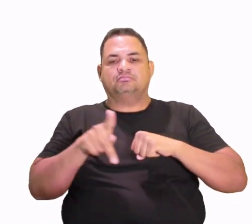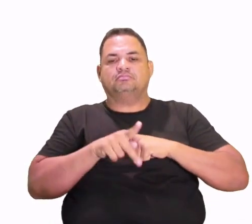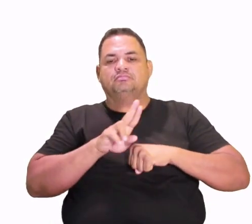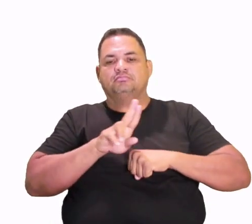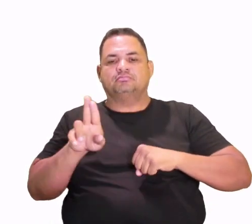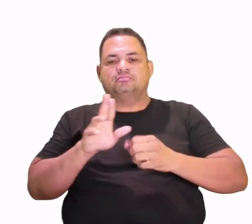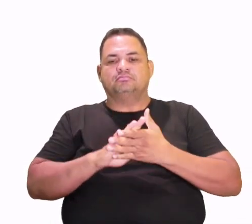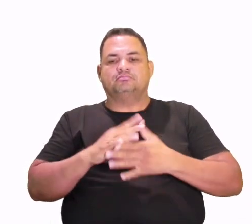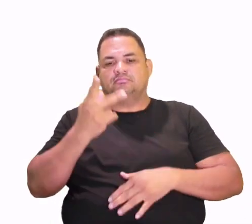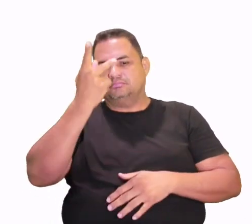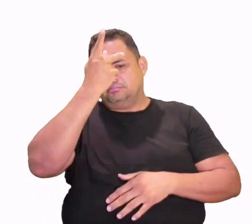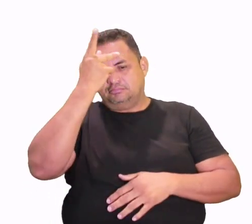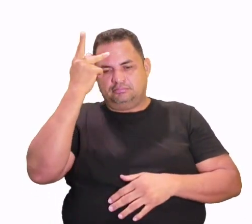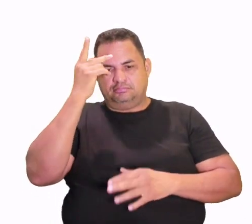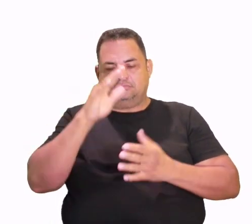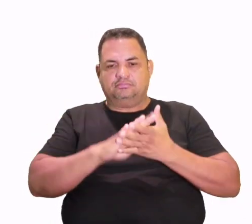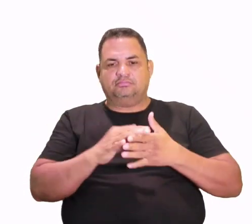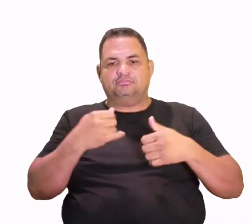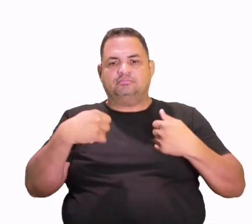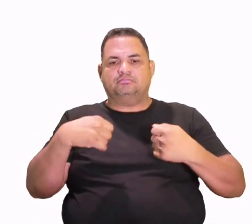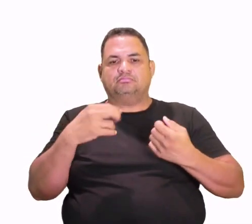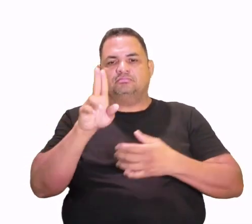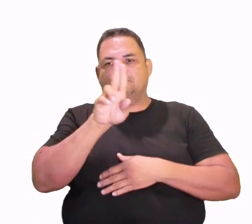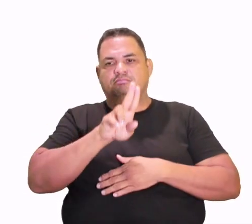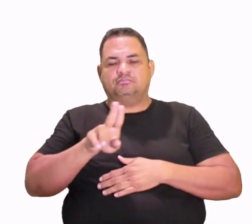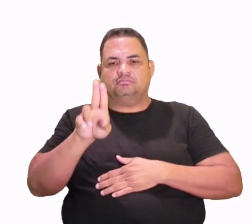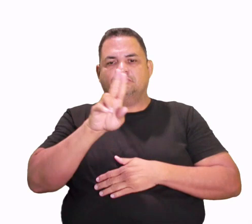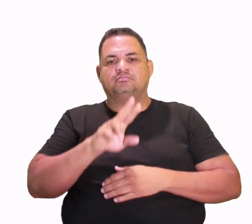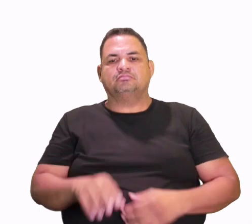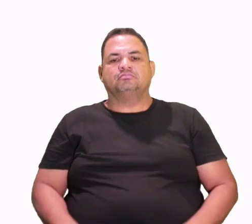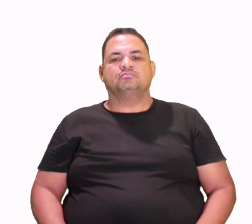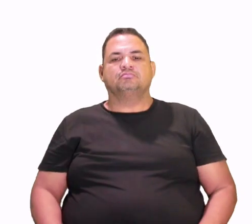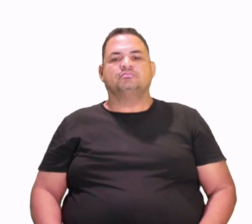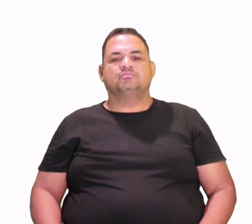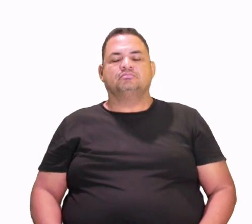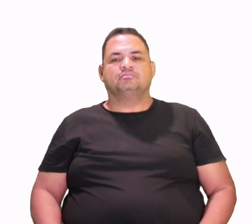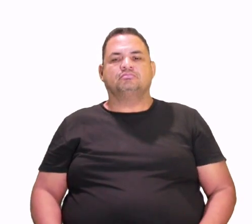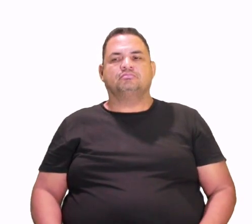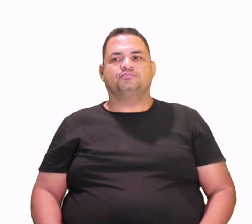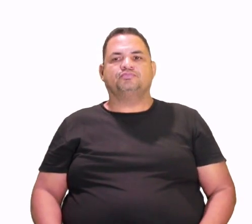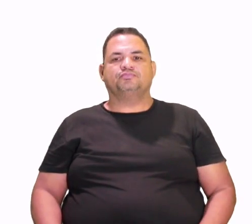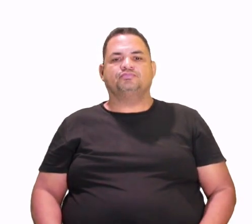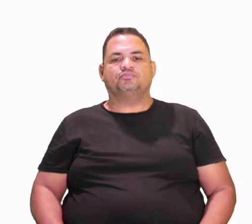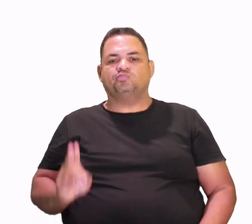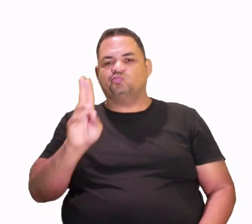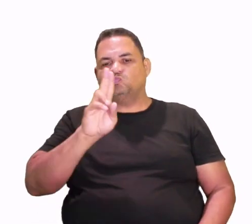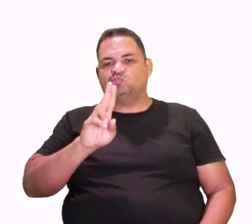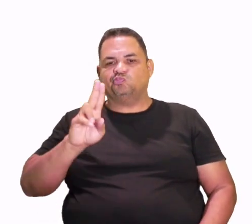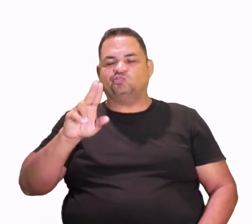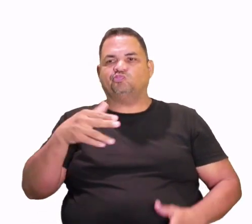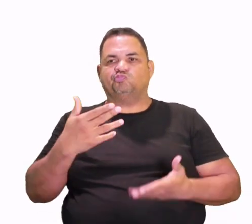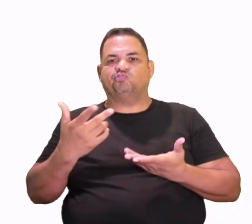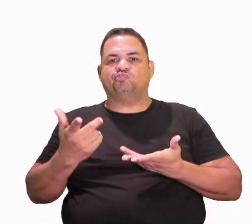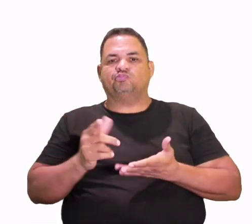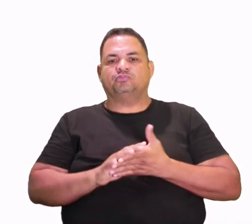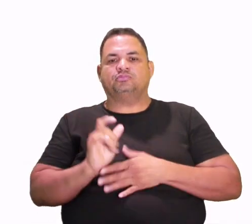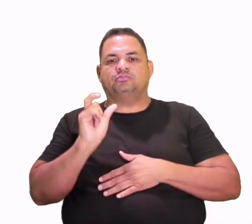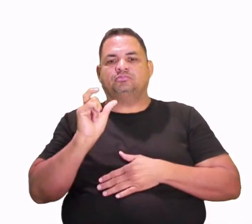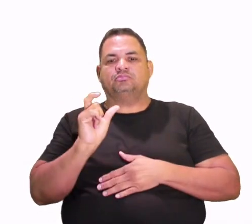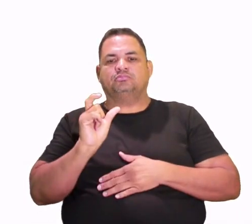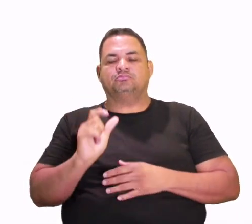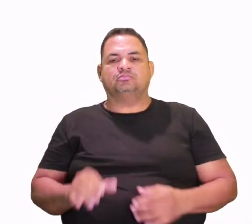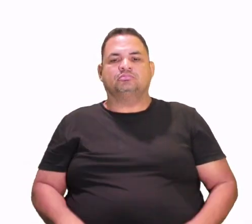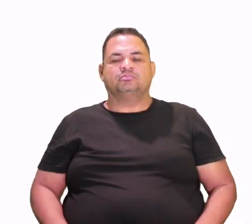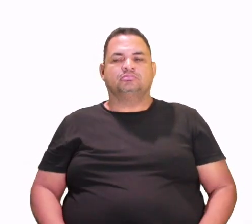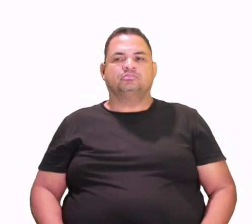pode não usar ele, tá entendendo? Ele tem que ser usado. Esta é a questão. Usa ele ou usa a palavrinha lá